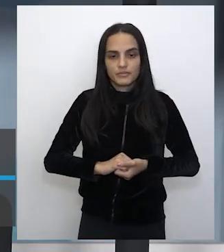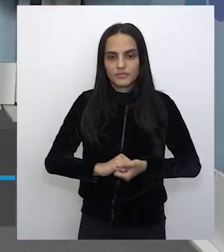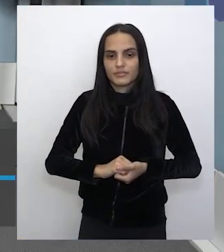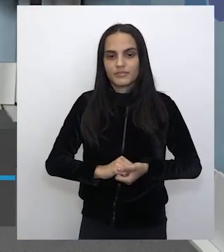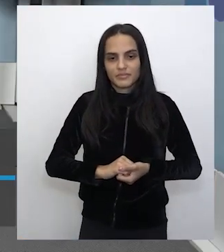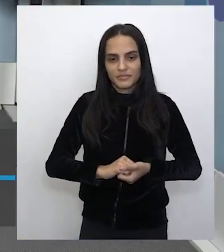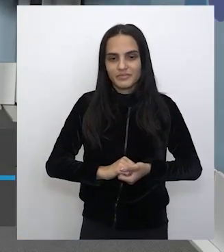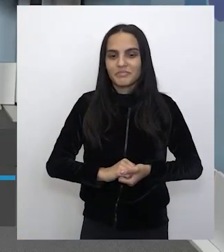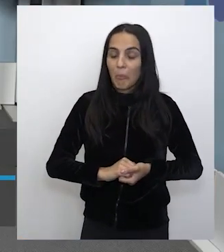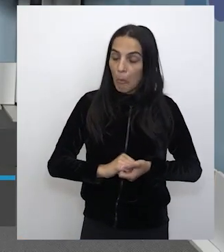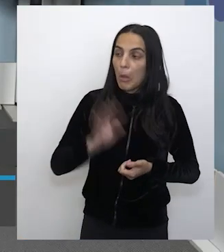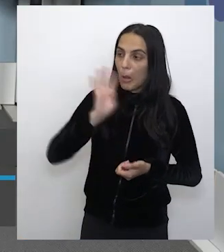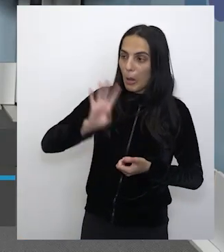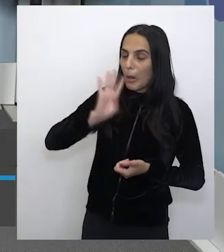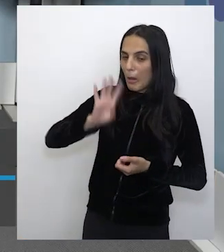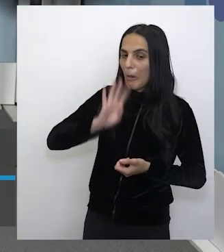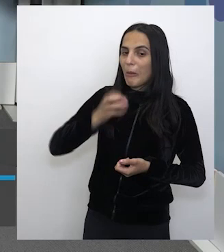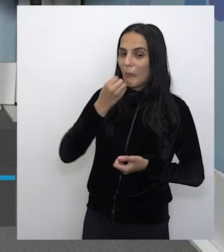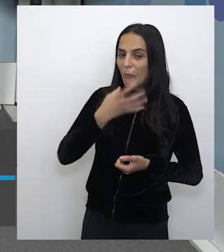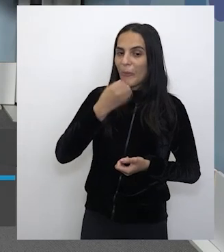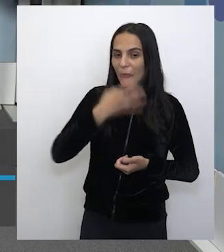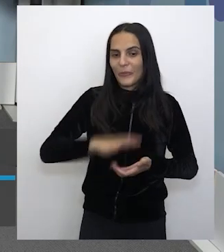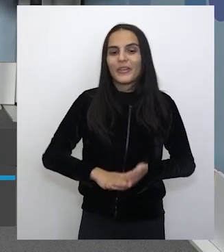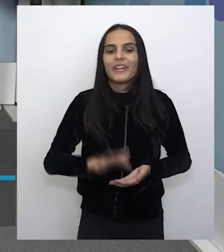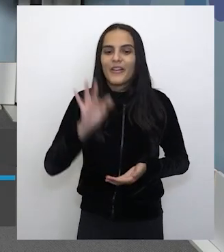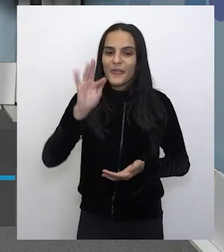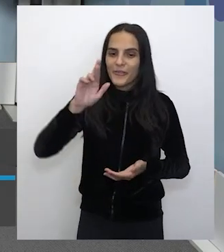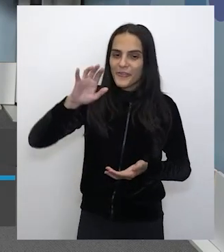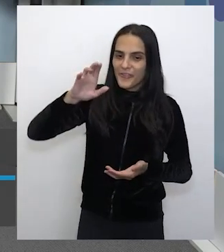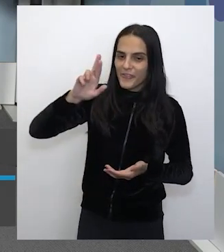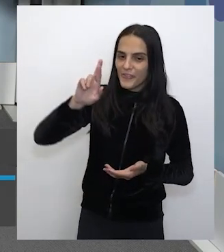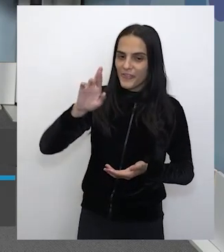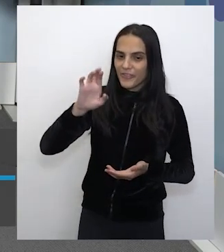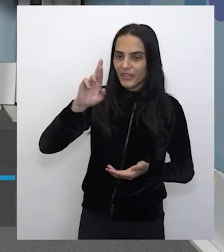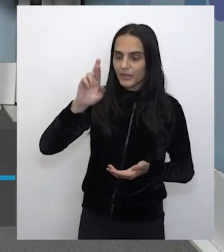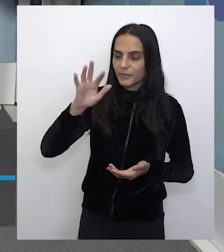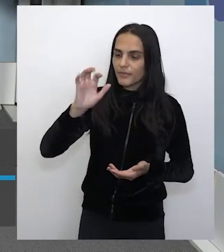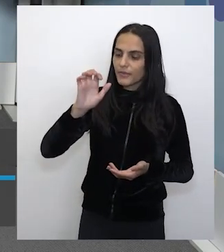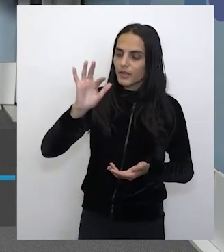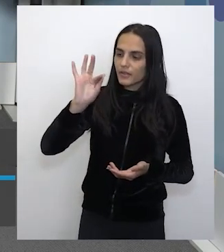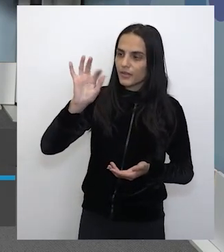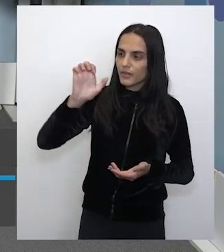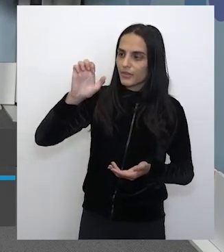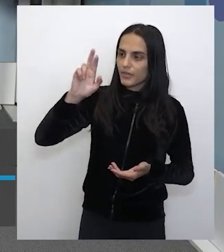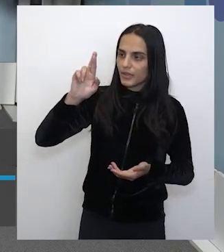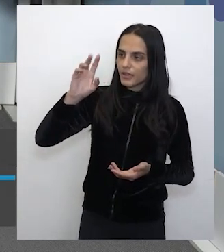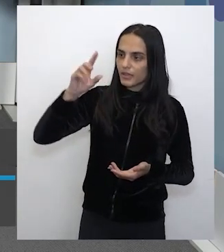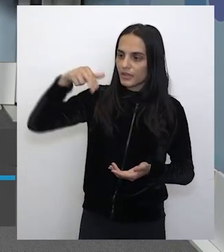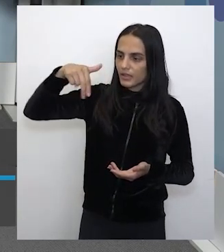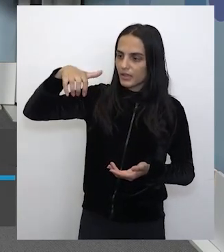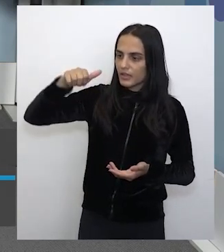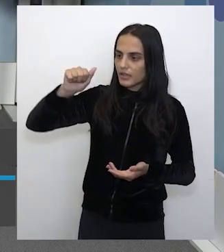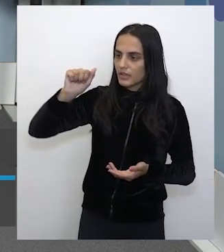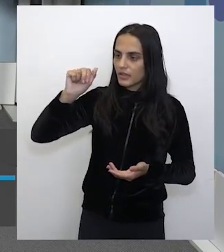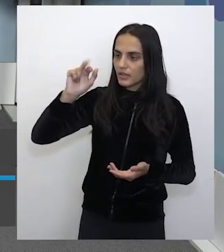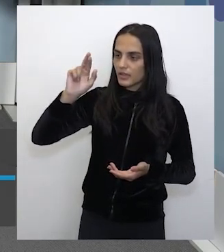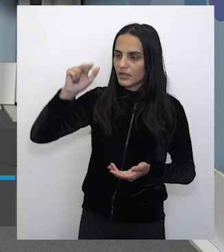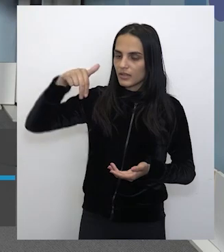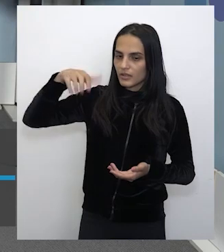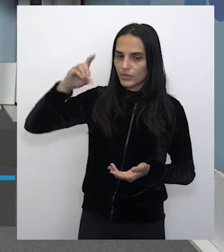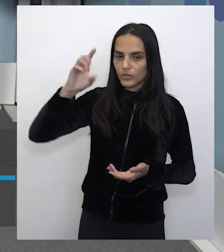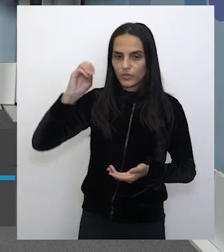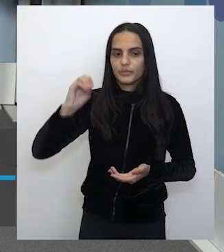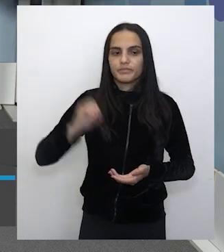é maravilhosa. A literatura maravilhosa. e é Fernando Pessoa, né, Pessoa. gente? Fernando A gente lê o mesmo texto. Aliás, a literatura é a